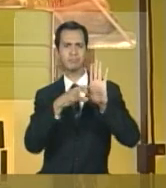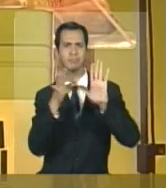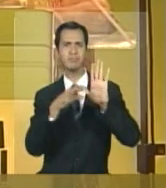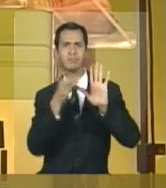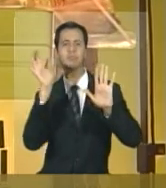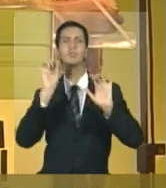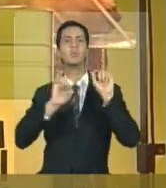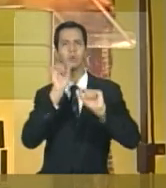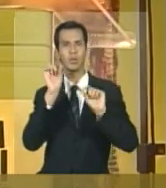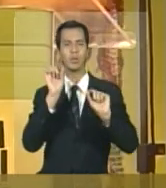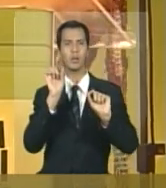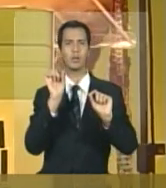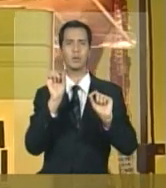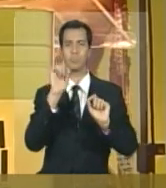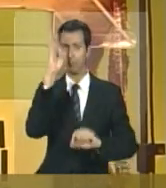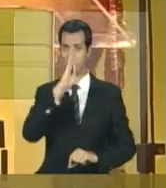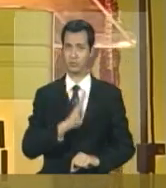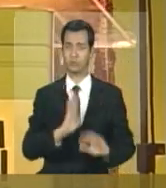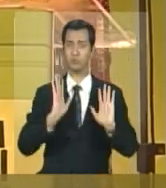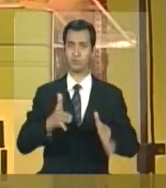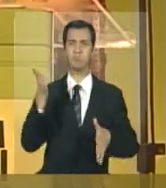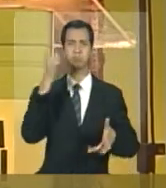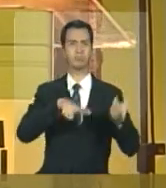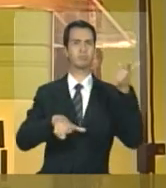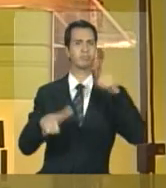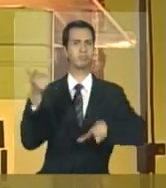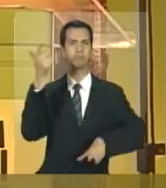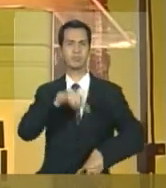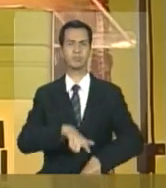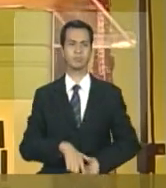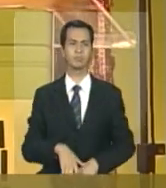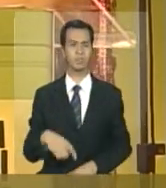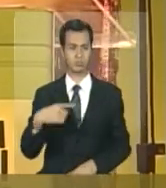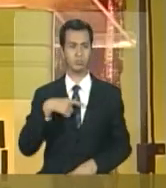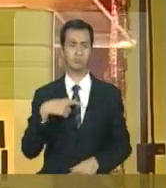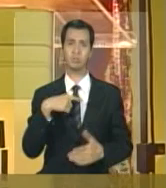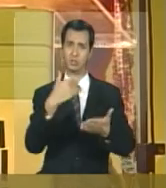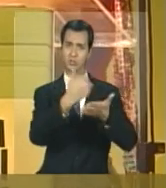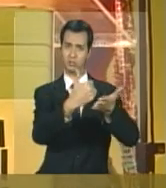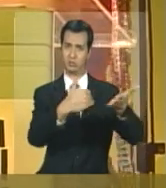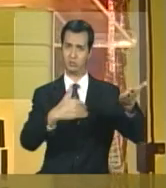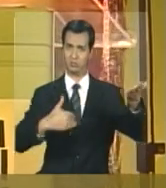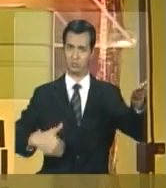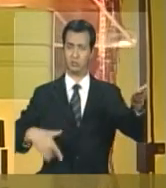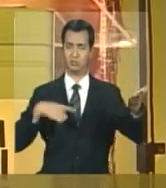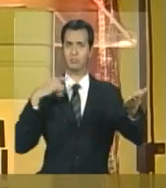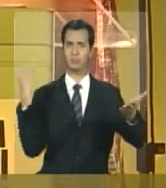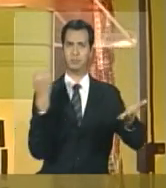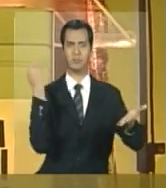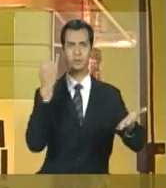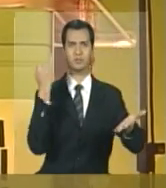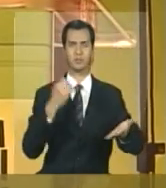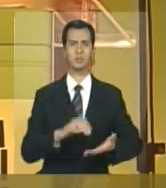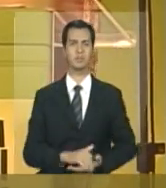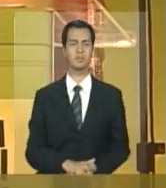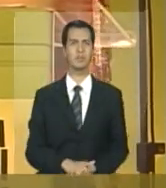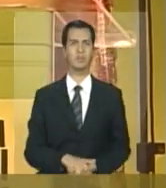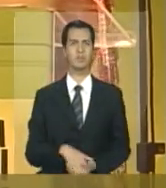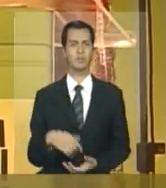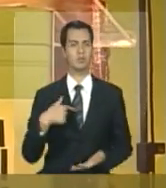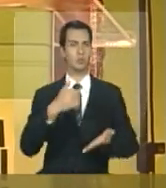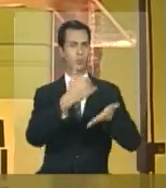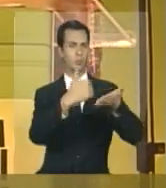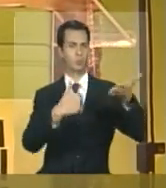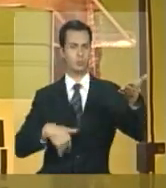mais importantes para a sociedade brasileira. Fiz uma lista aqui, que são muito importantes, mas não vou ter tempo de falar